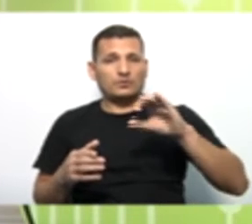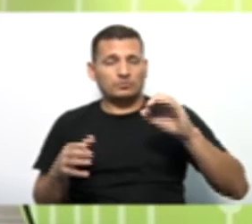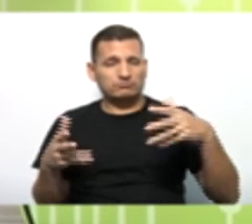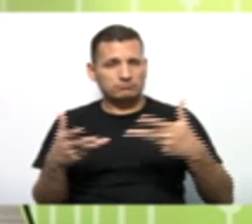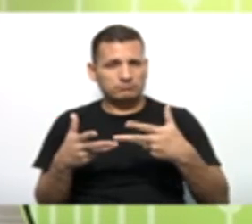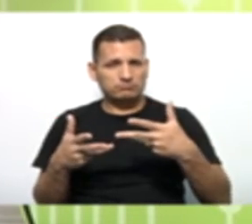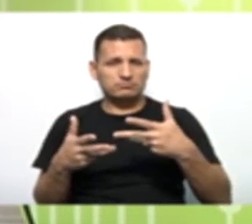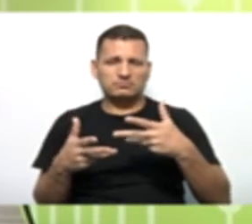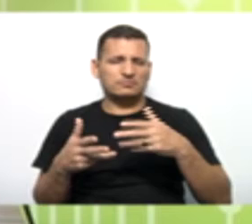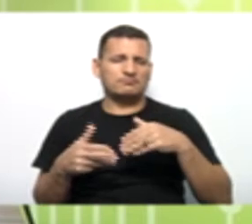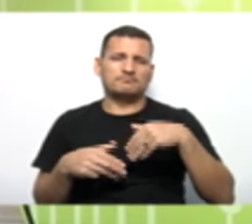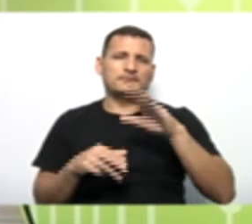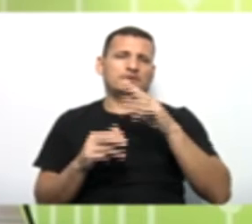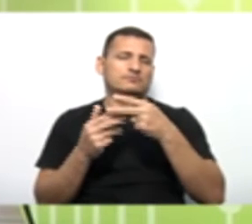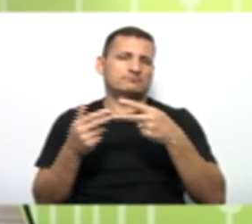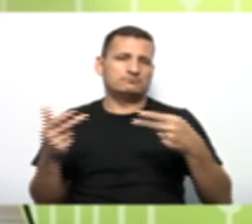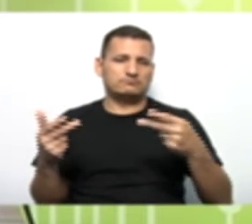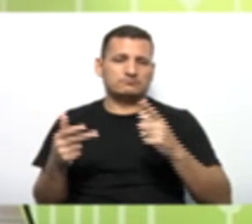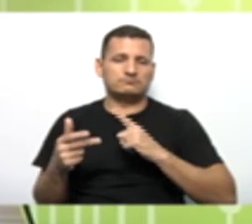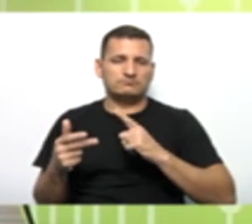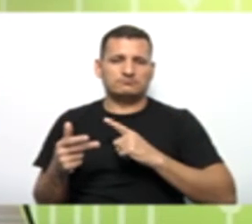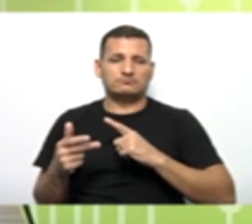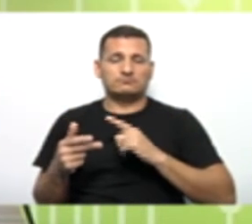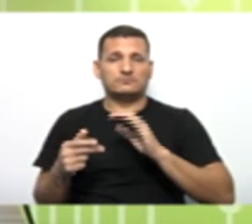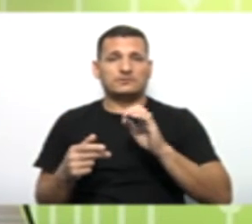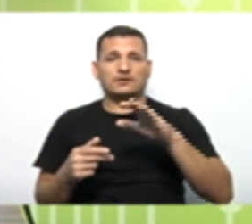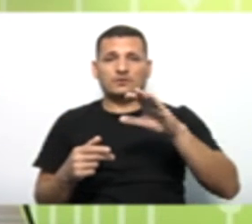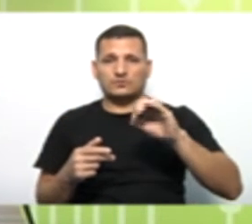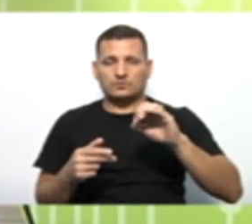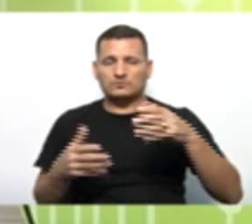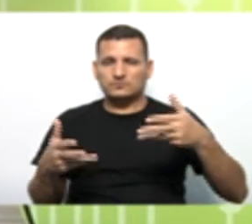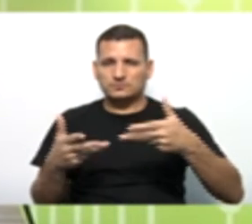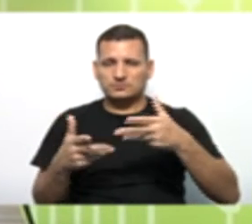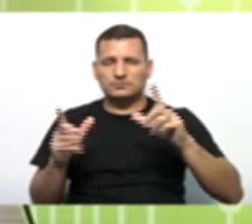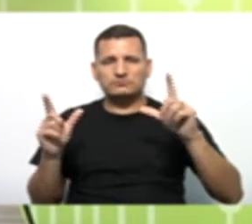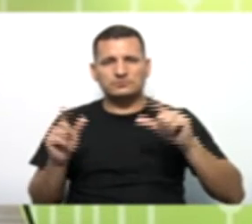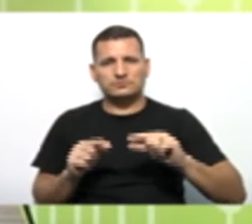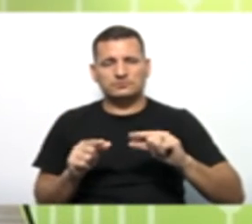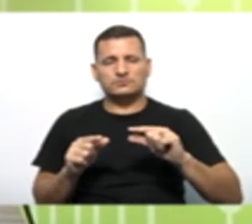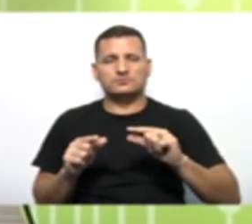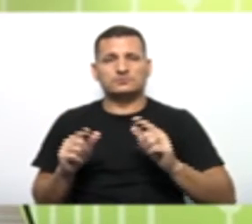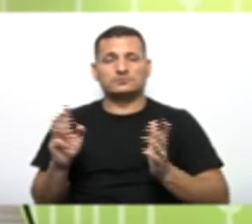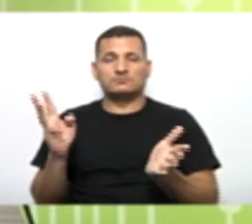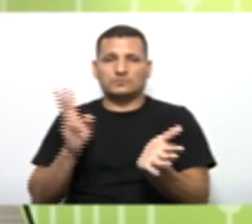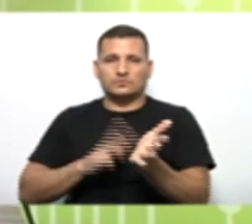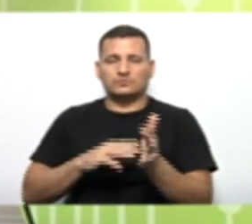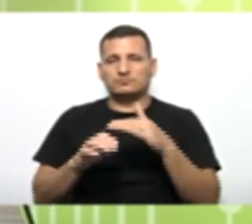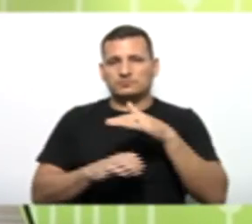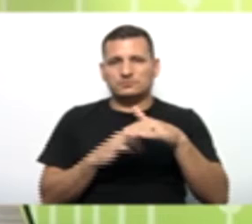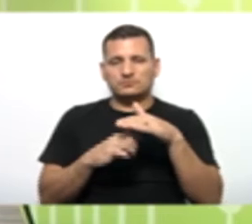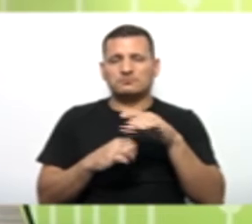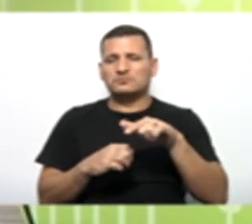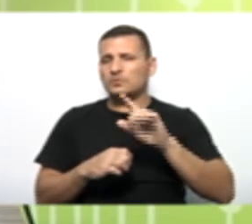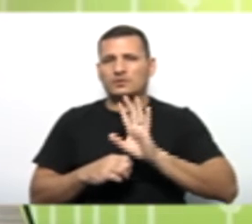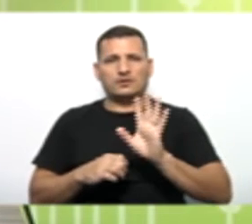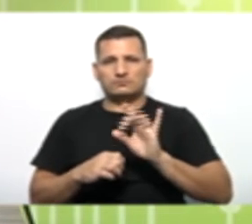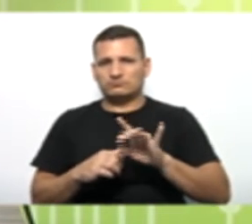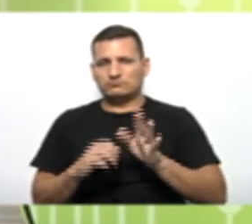além. Então, apesar de a ecoeficiência reduzir a possibilidade da empresa ser multada, não é somente